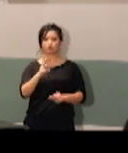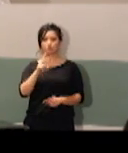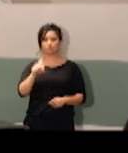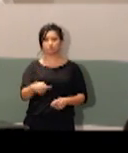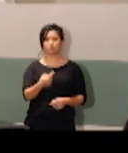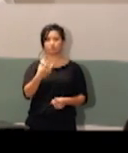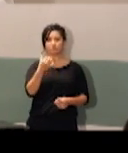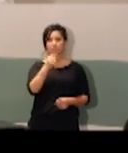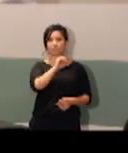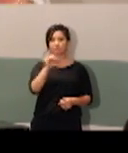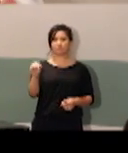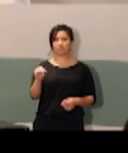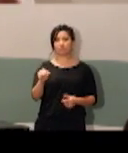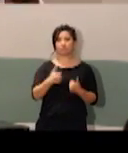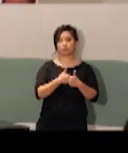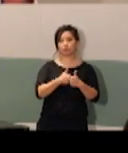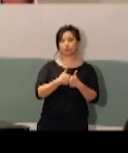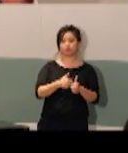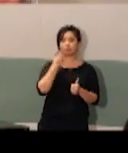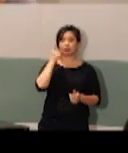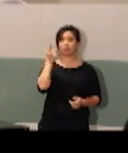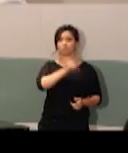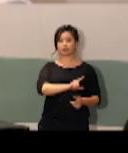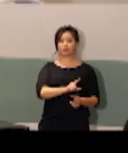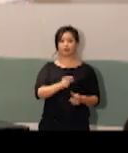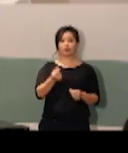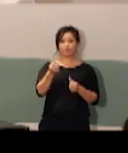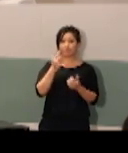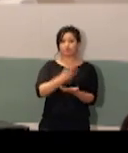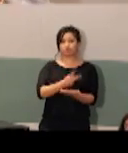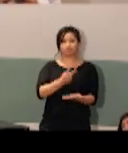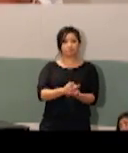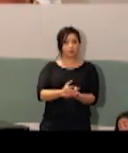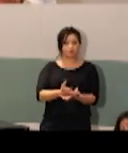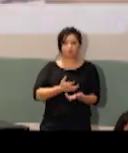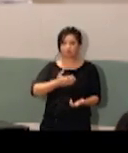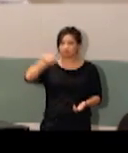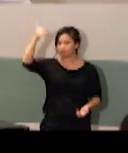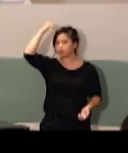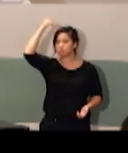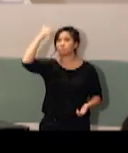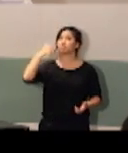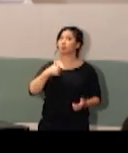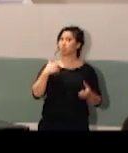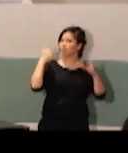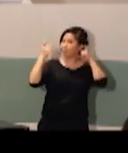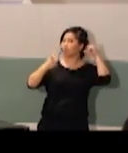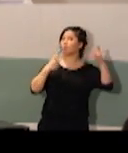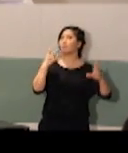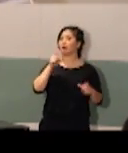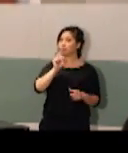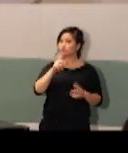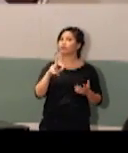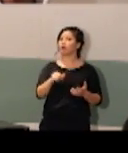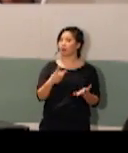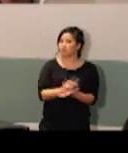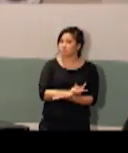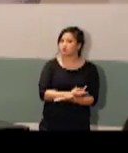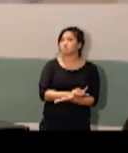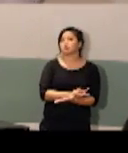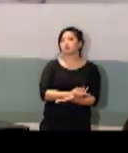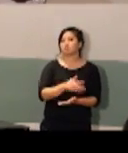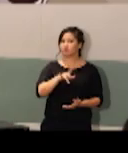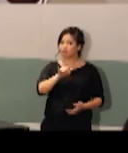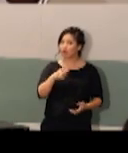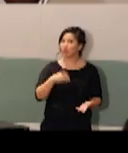transporte para conservar a tarifa. Isso é um desastre em Brasília. Eu estou preocupado com o que vai acontecer a curto prazo. Vamos continuar